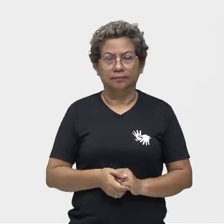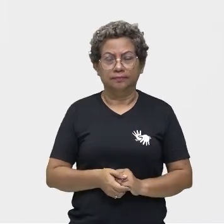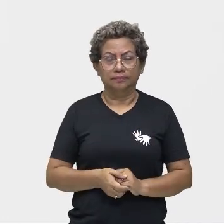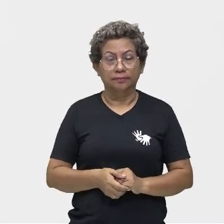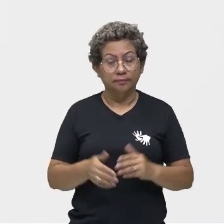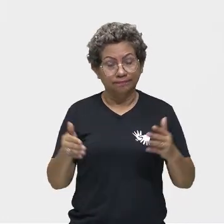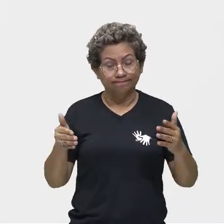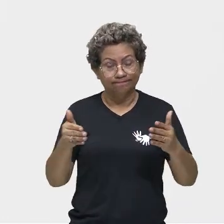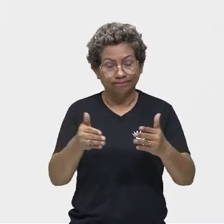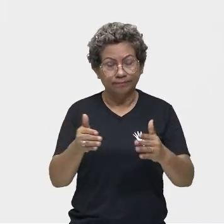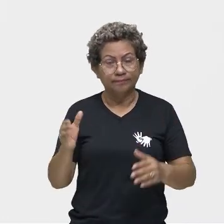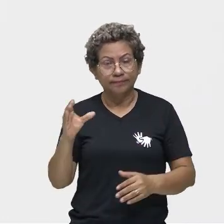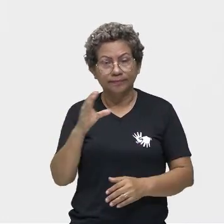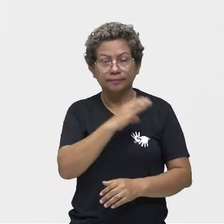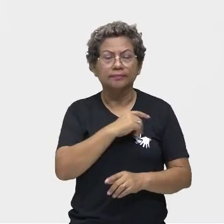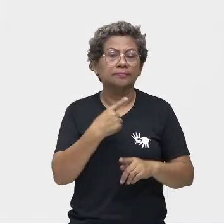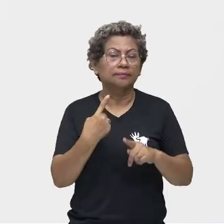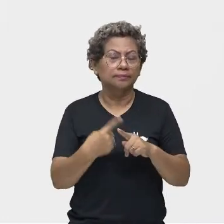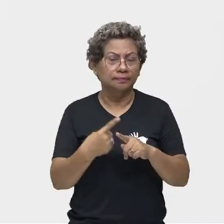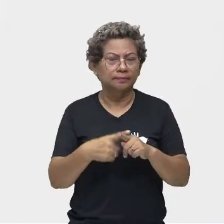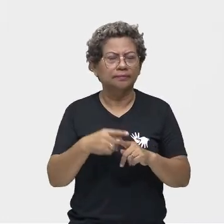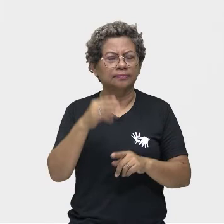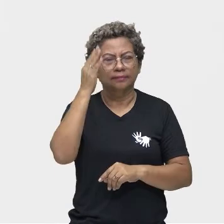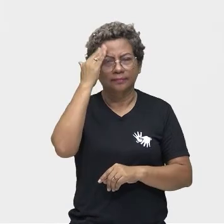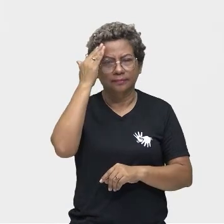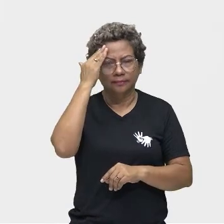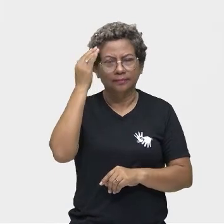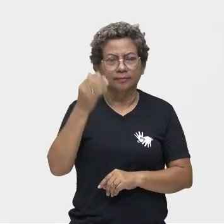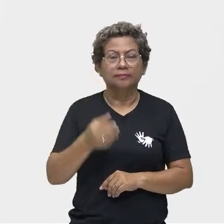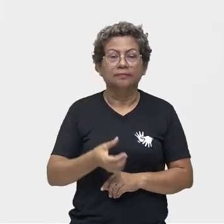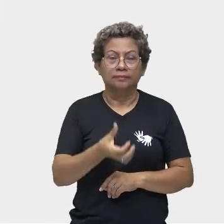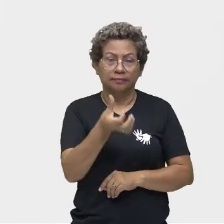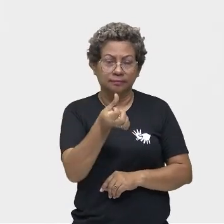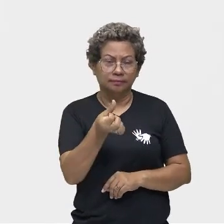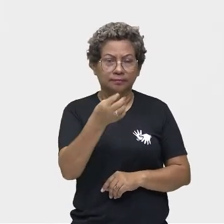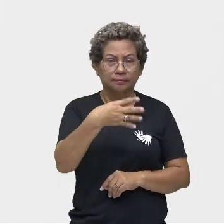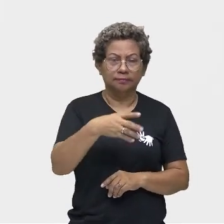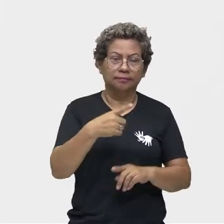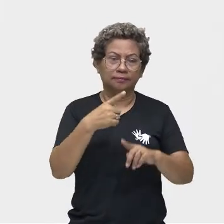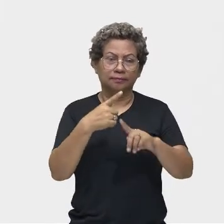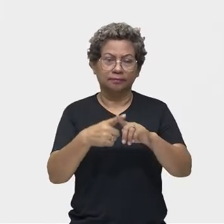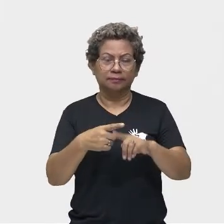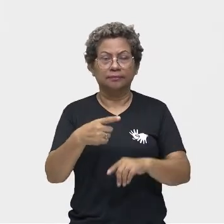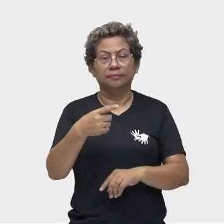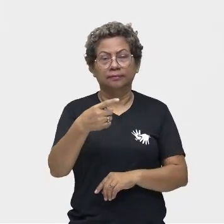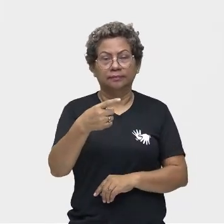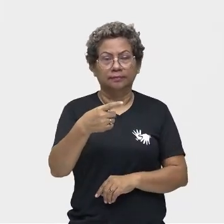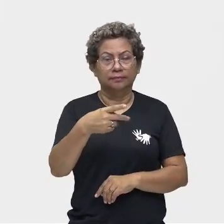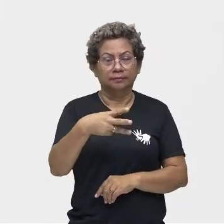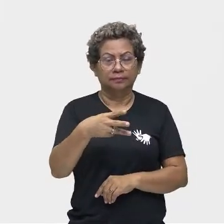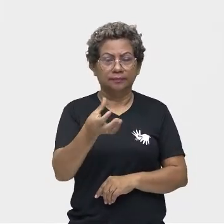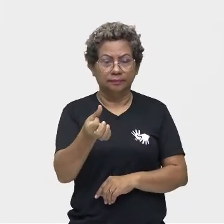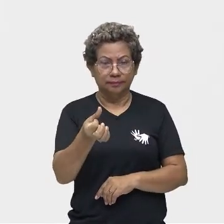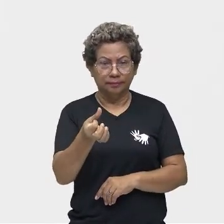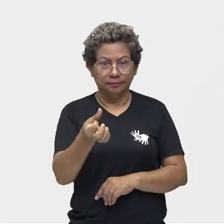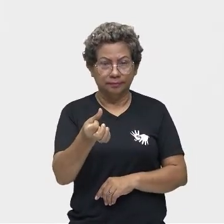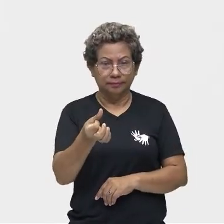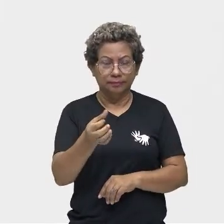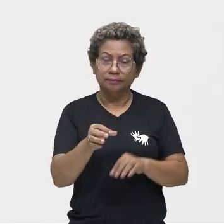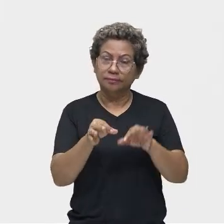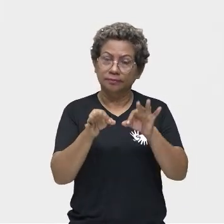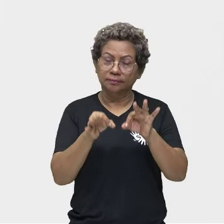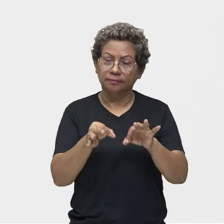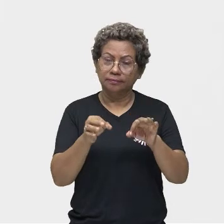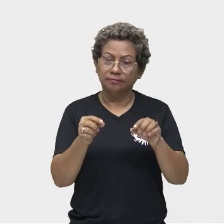simplificada. Por quê? Nós sabemos que o 64, bem como o 36, são considerados quadrados